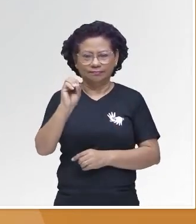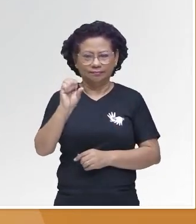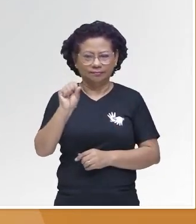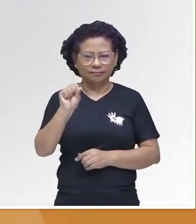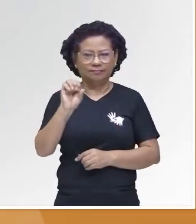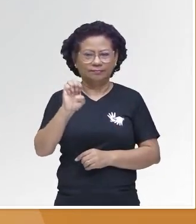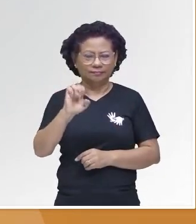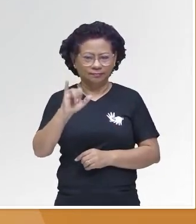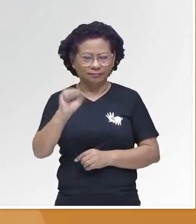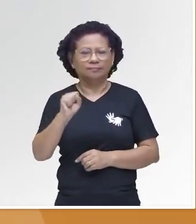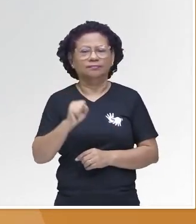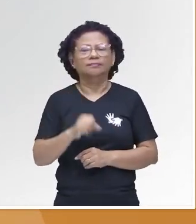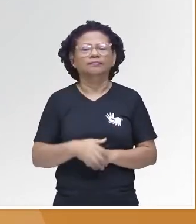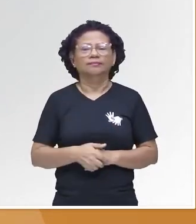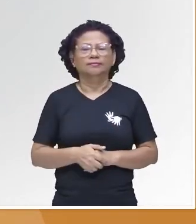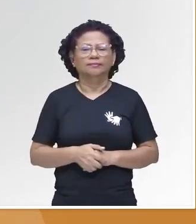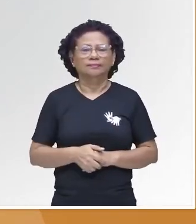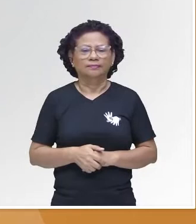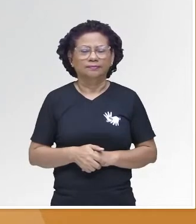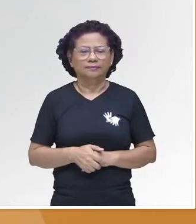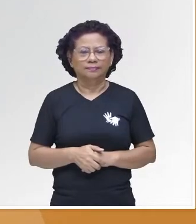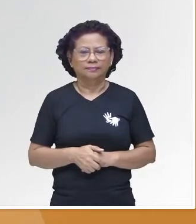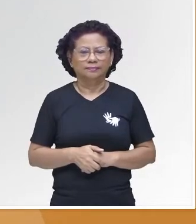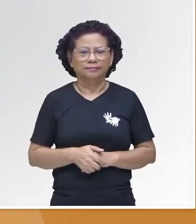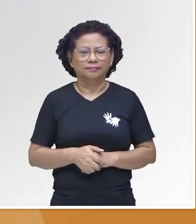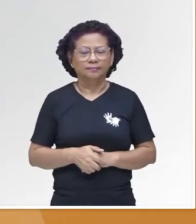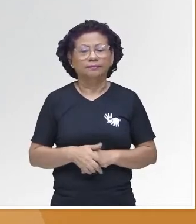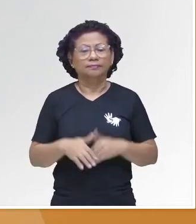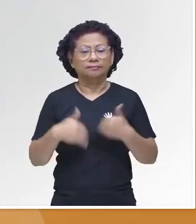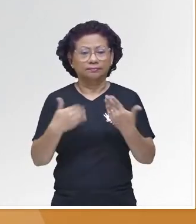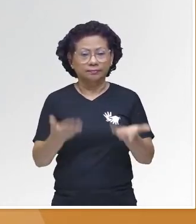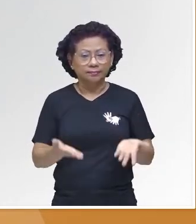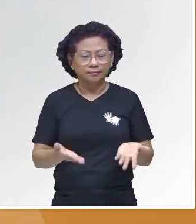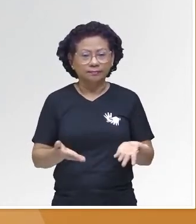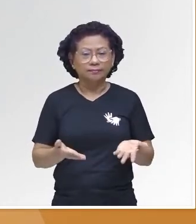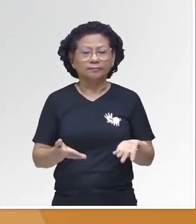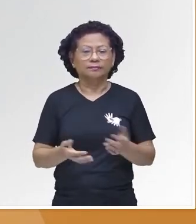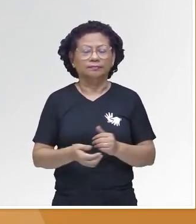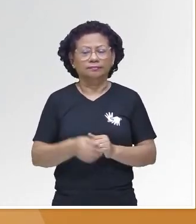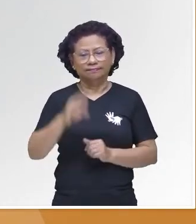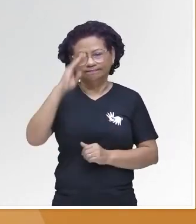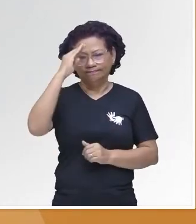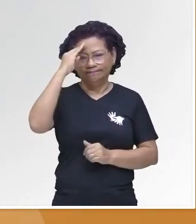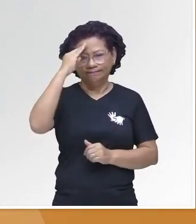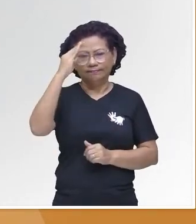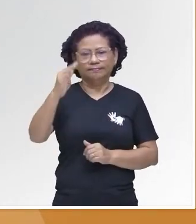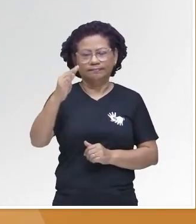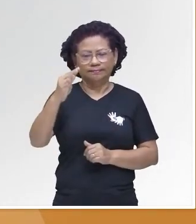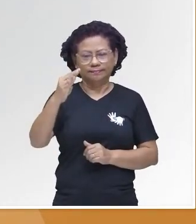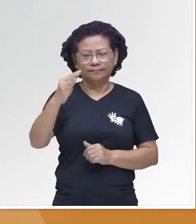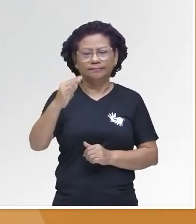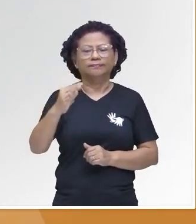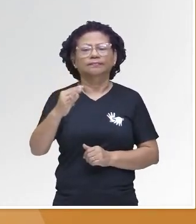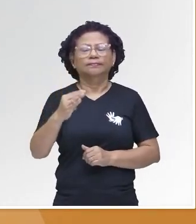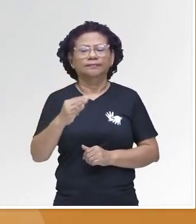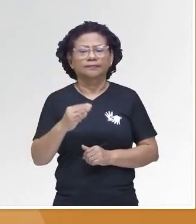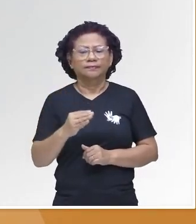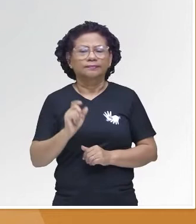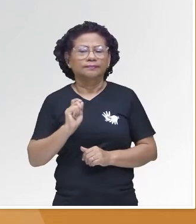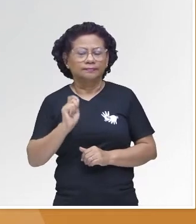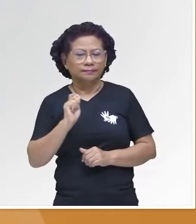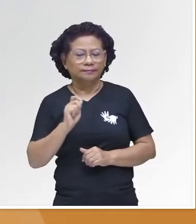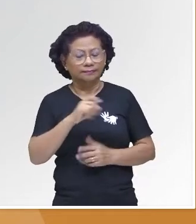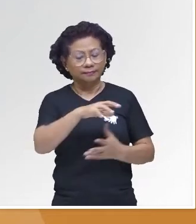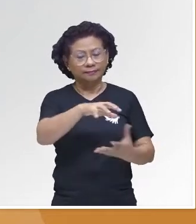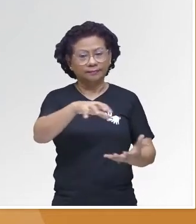realmente ser feita. Com relação ao carvão mineral, tá? Os principais produtores de carvão mineral a gente